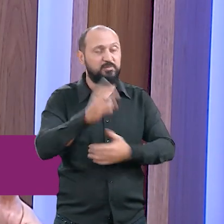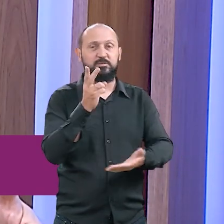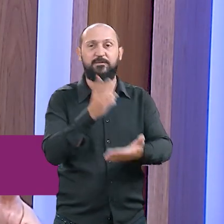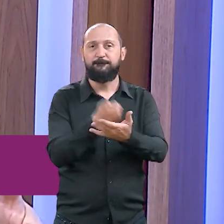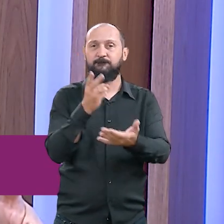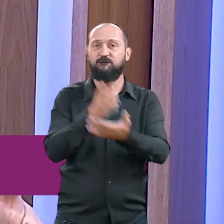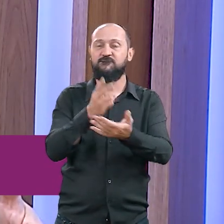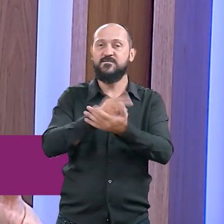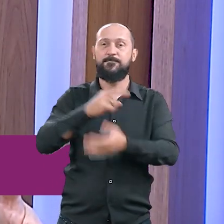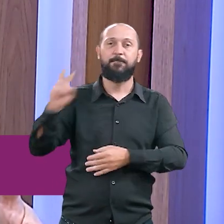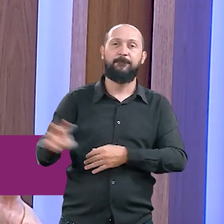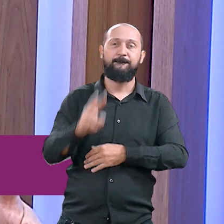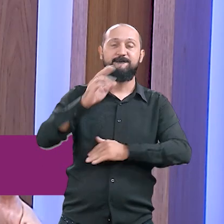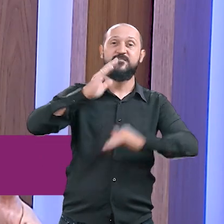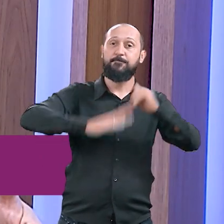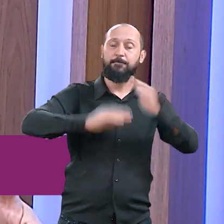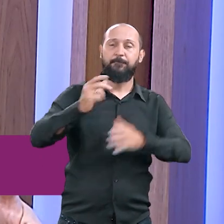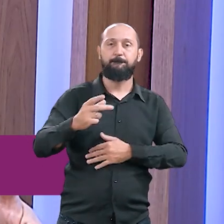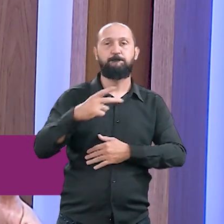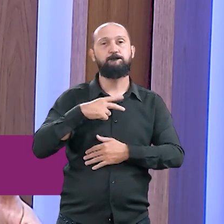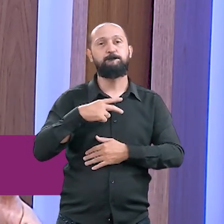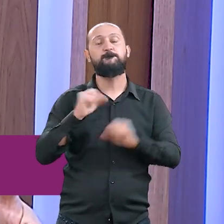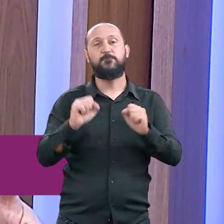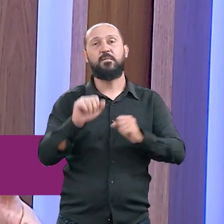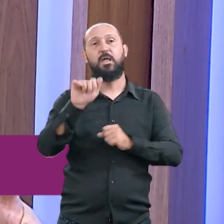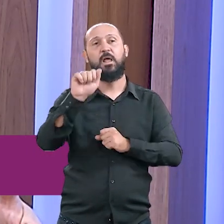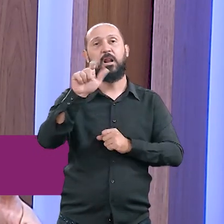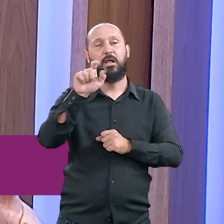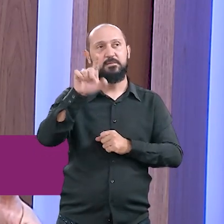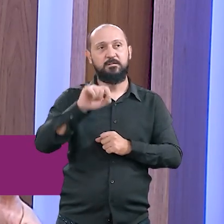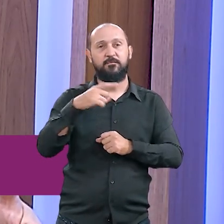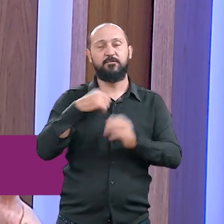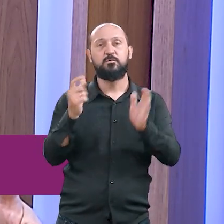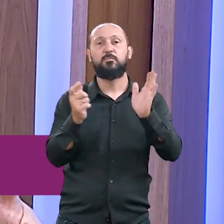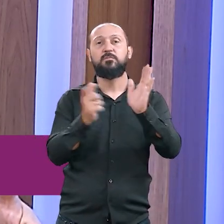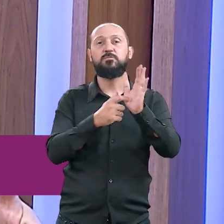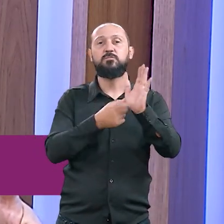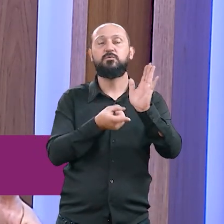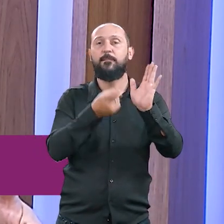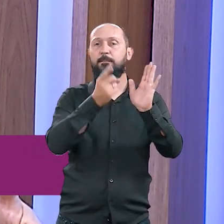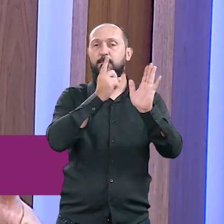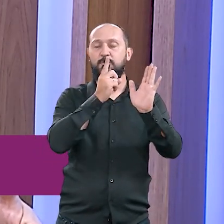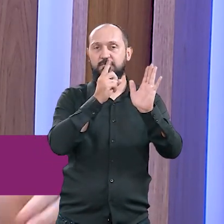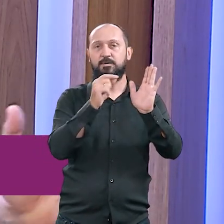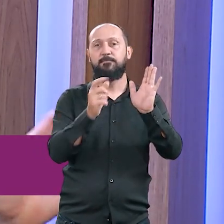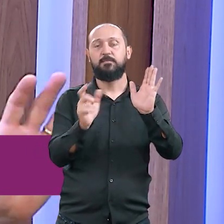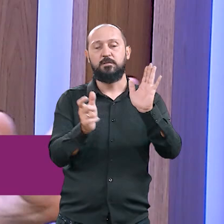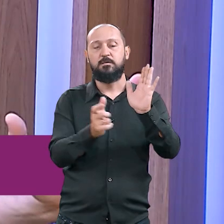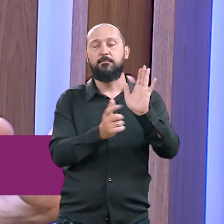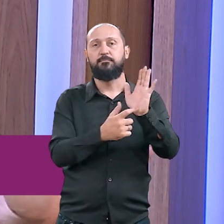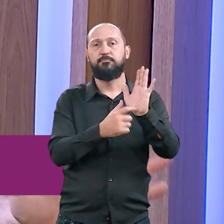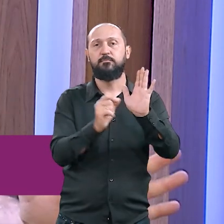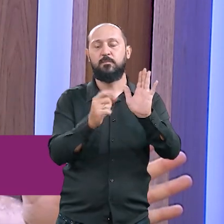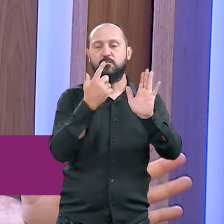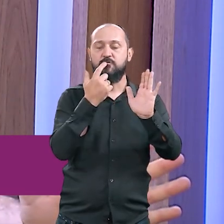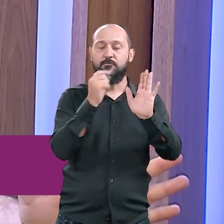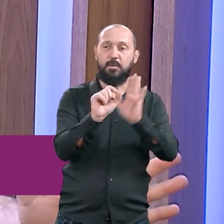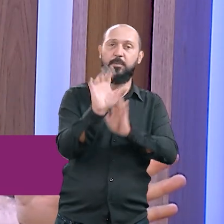entre outros. E eu tenho notado, né, vários especialistas, já tem tempo, não é de agora, falando sobre